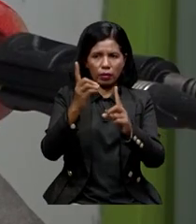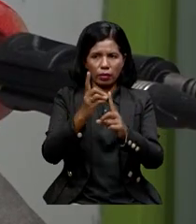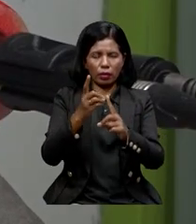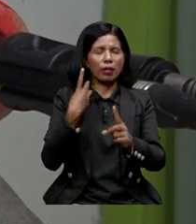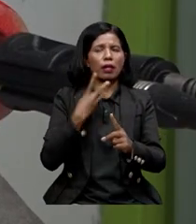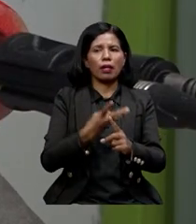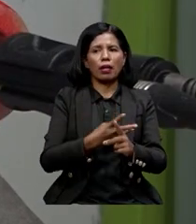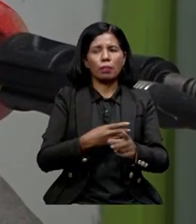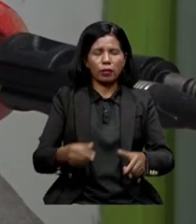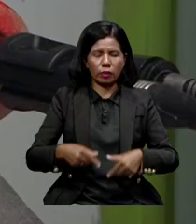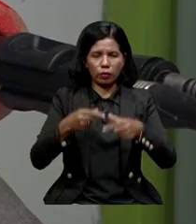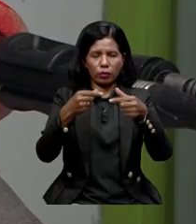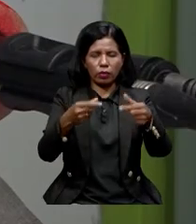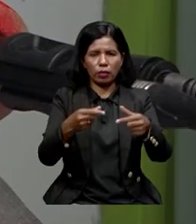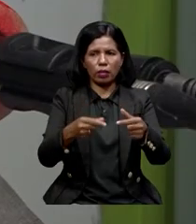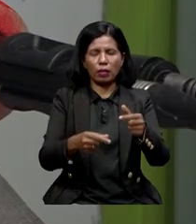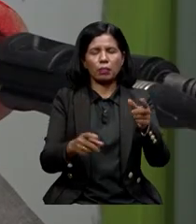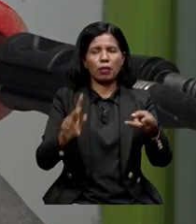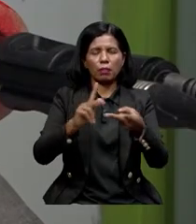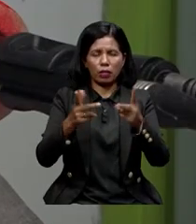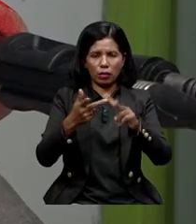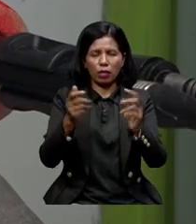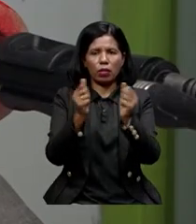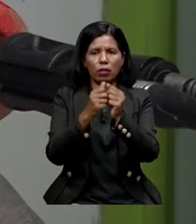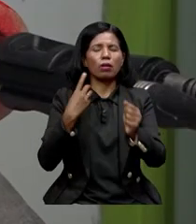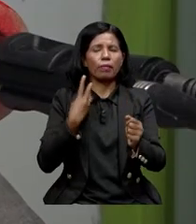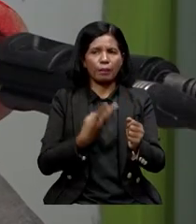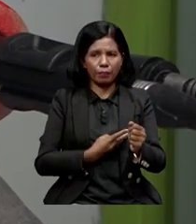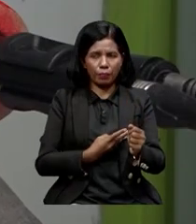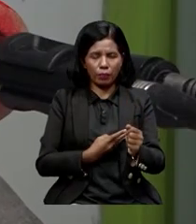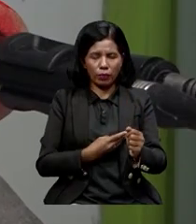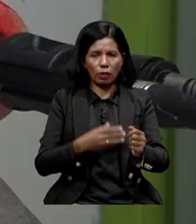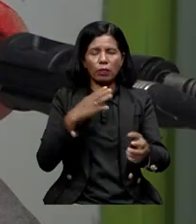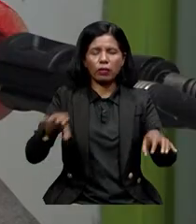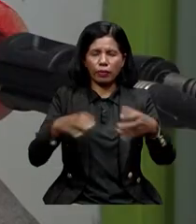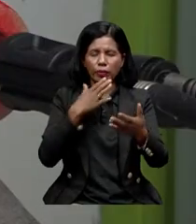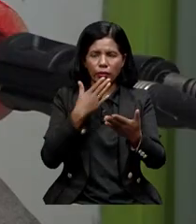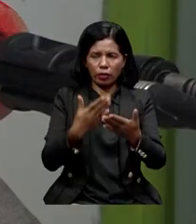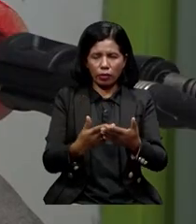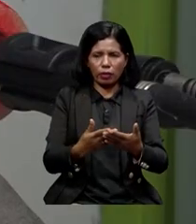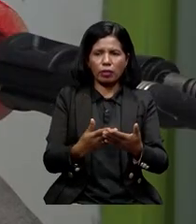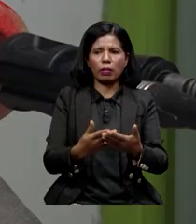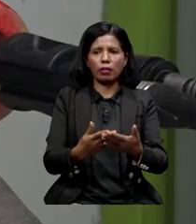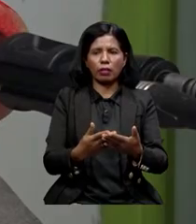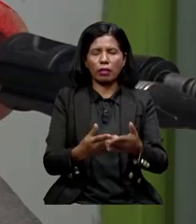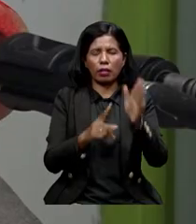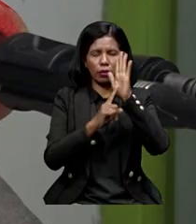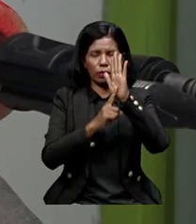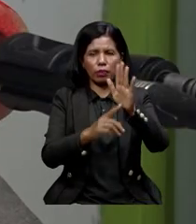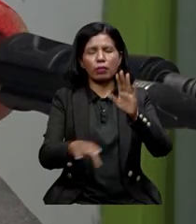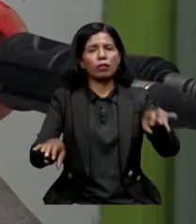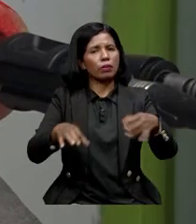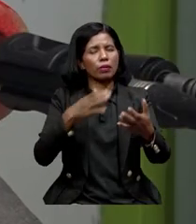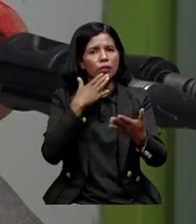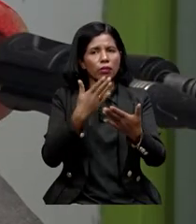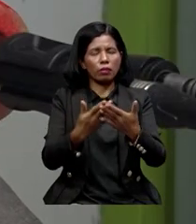gente se adjudica para nós, mas quando saiu nosso parceiro Rami, é uma linha de qualificação dia, que tem a performance, desempenho dia